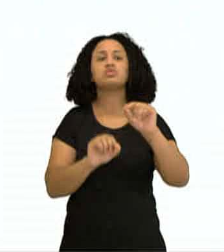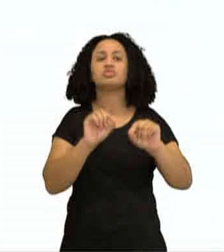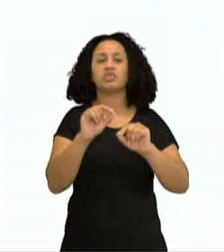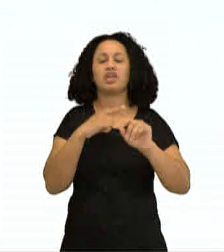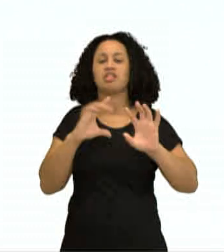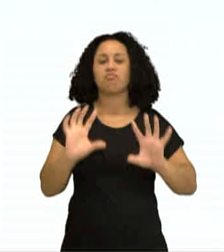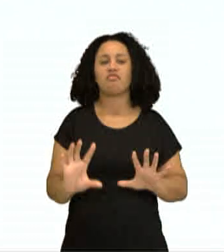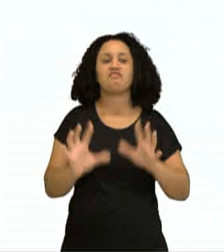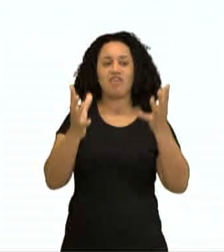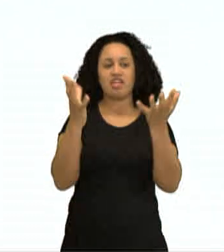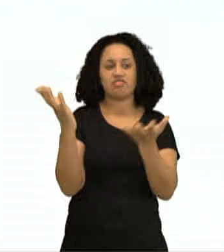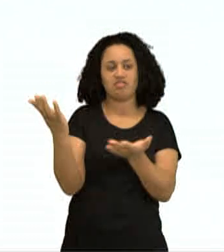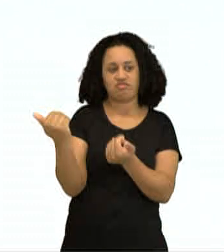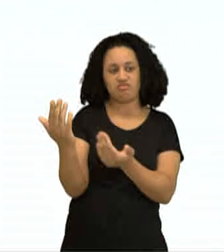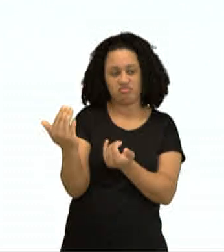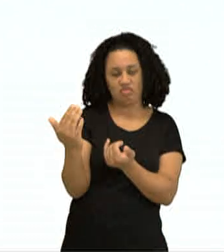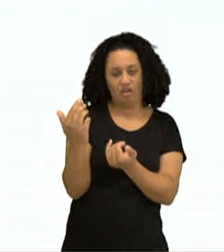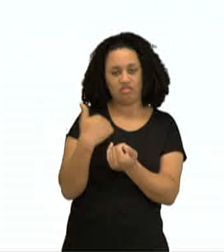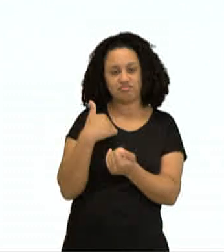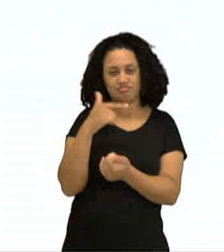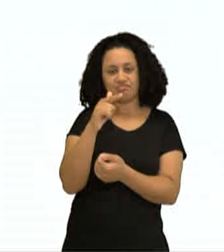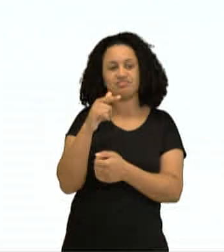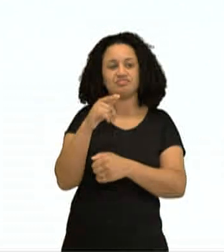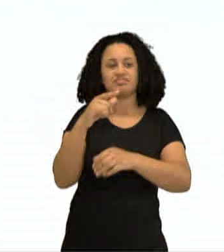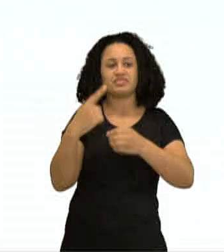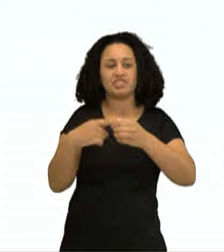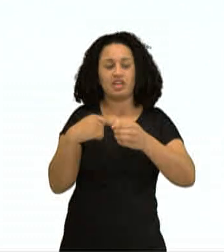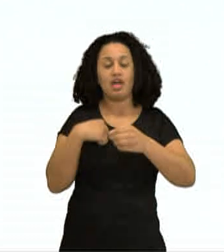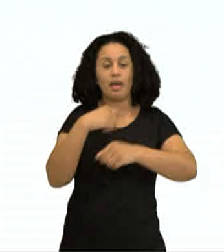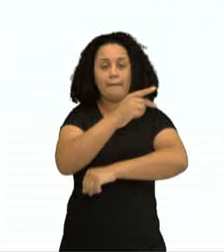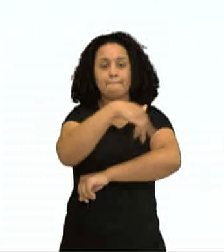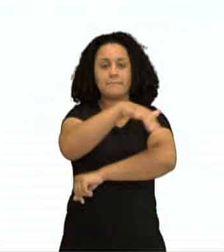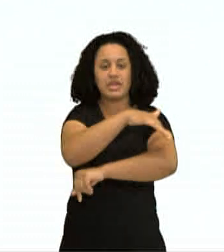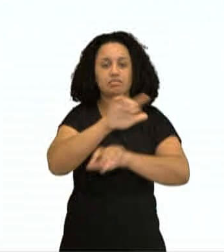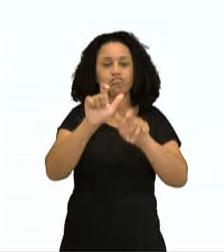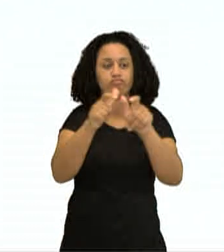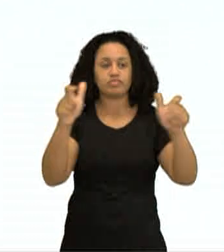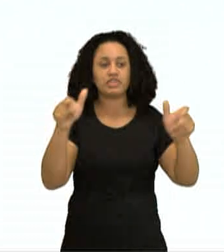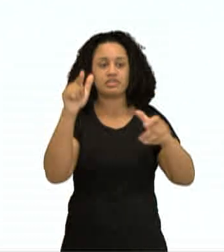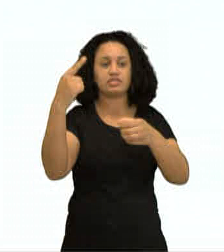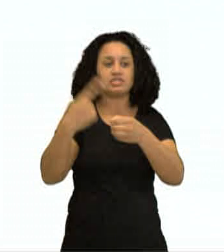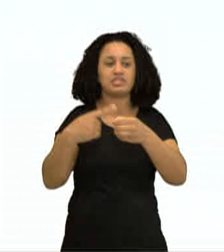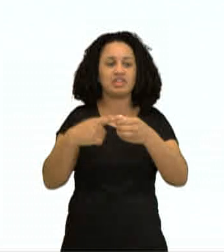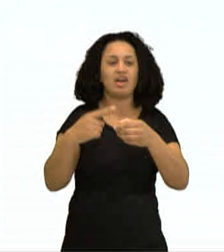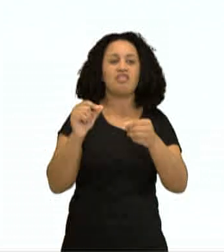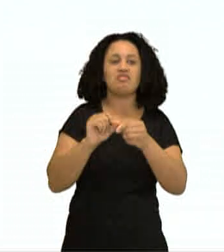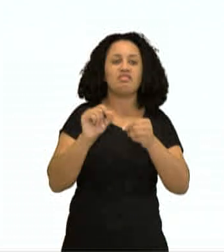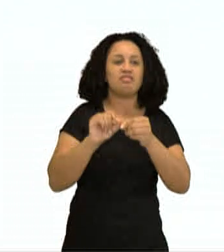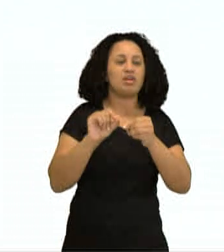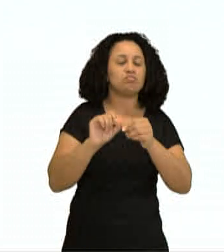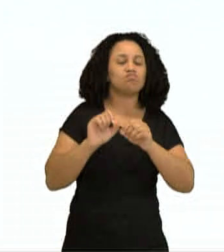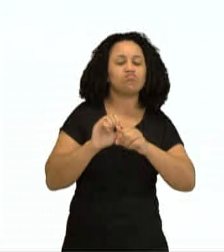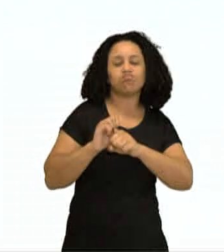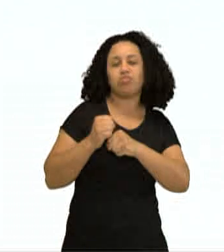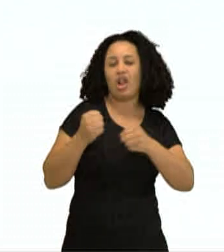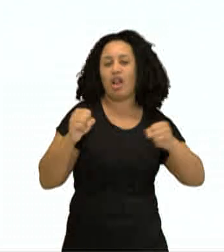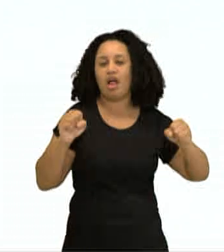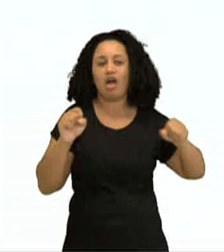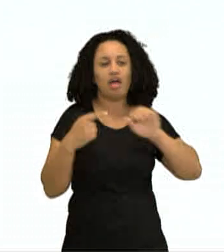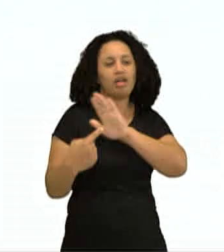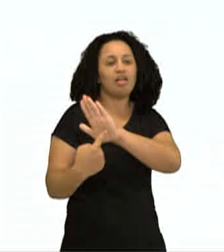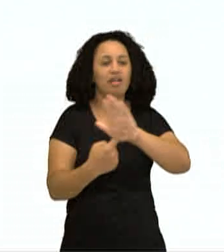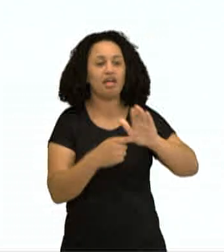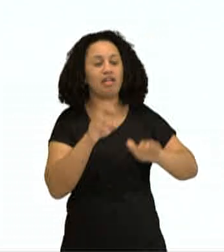festa juvenil da Inspetoria de Cracóvia, foi realizado na Praça Grande da cidade um grande flash mob de caráter